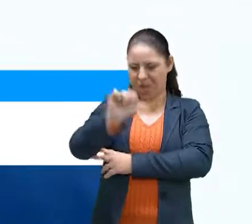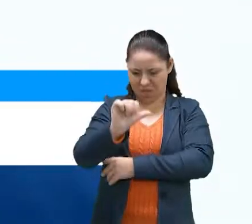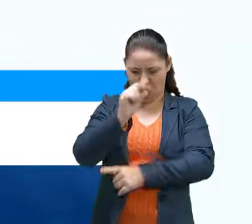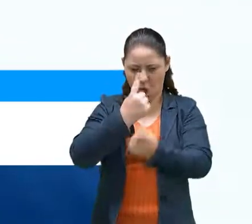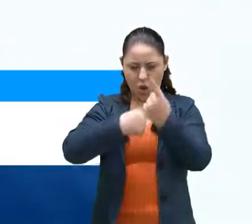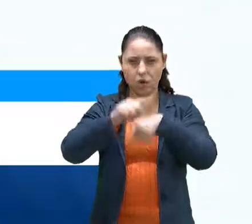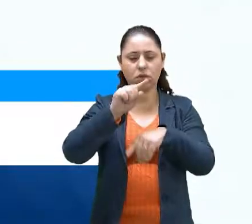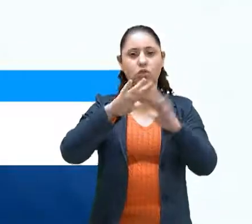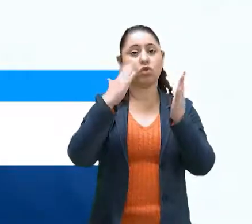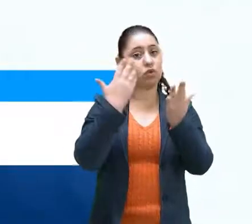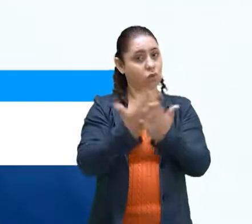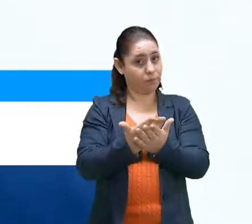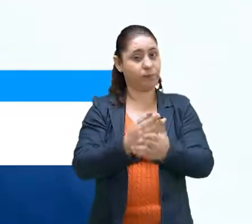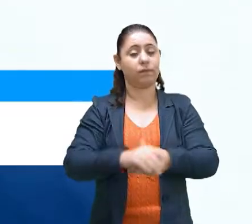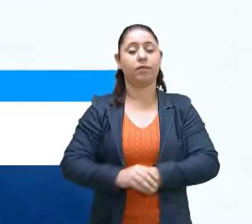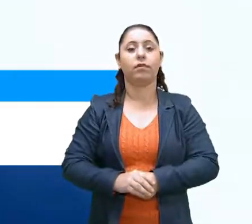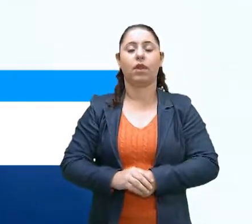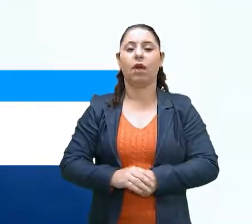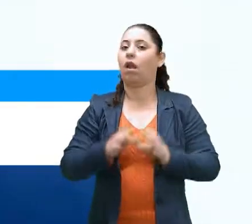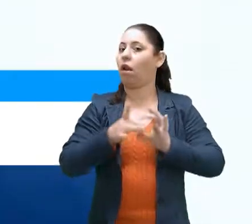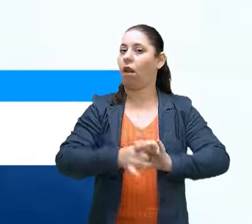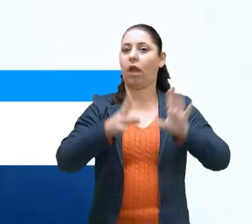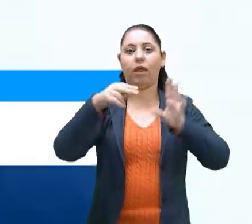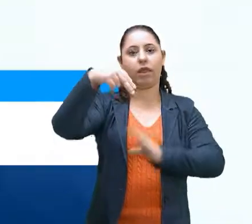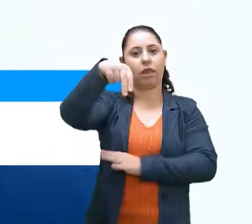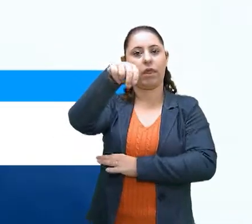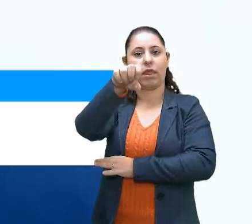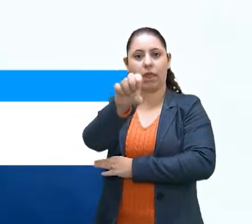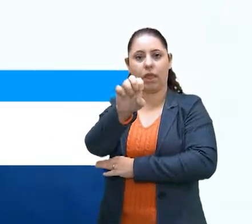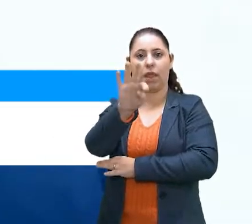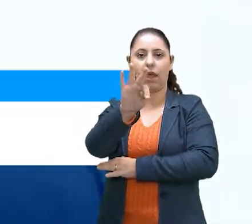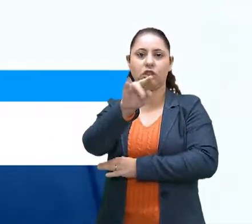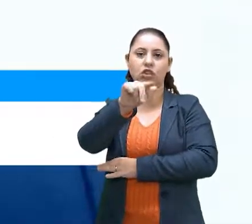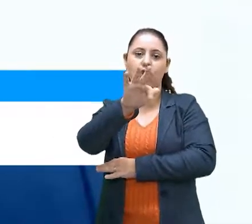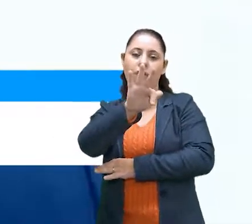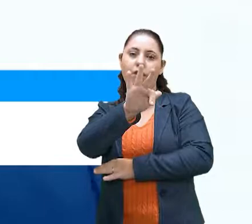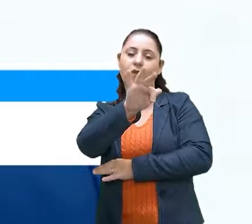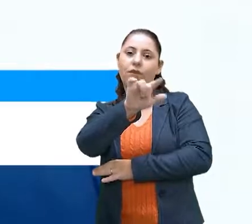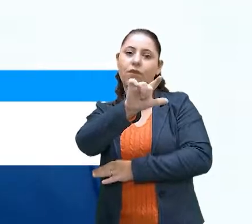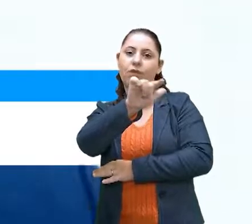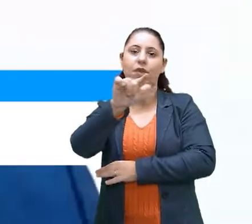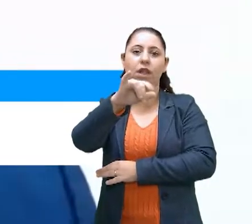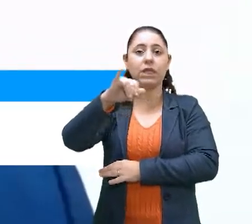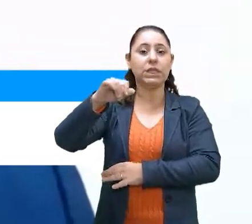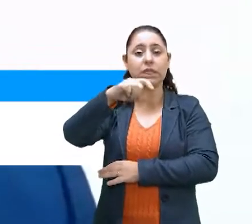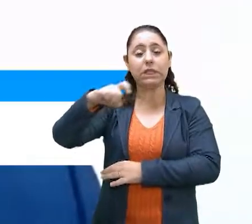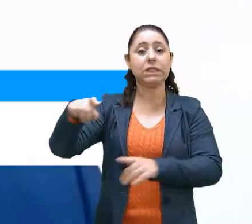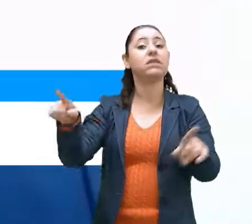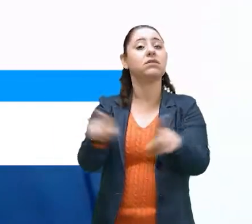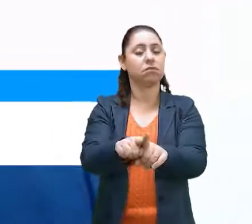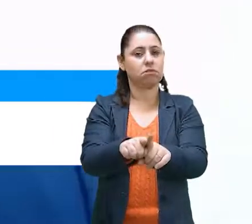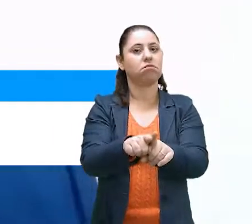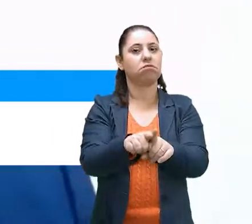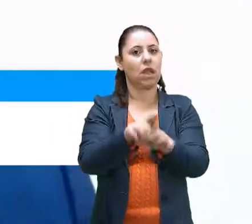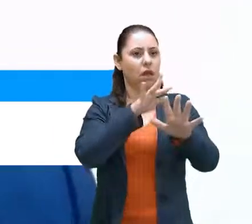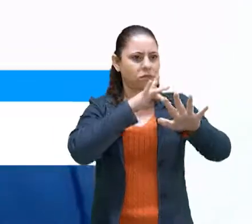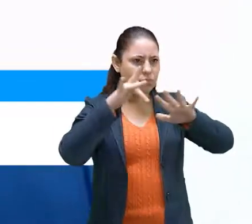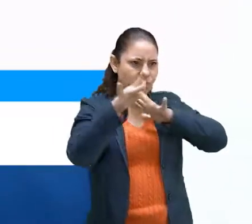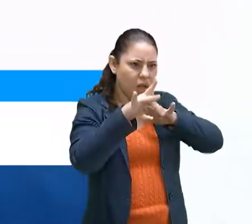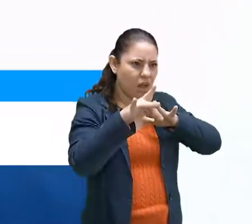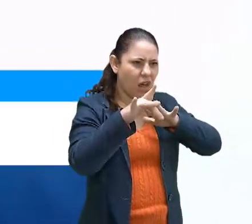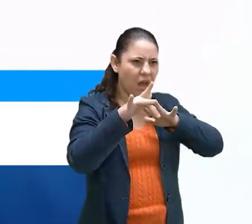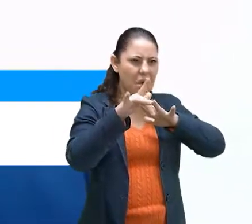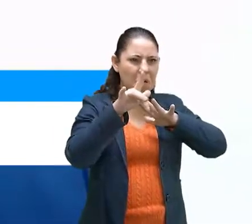pior aluno da escola, disponível na Netflix, que virou alvo de críticas nas redes sociais